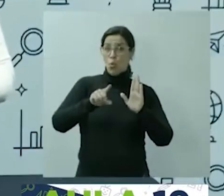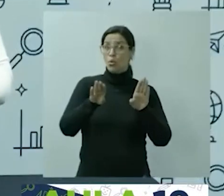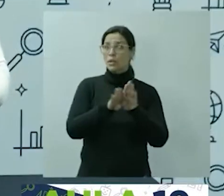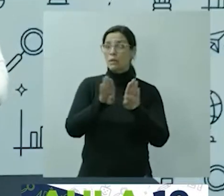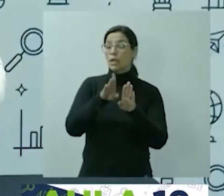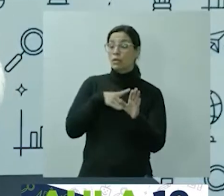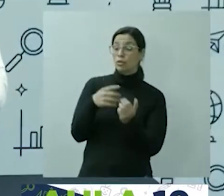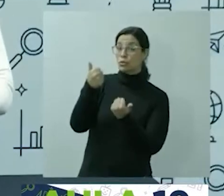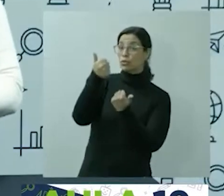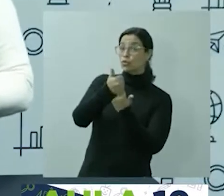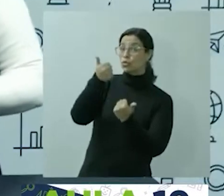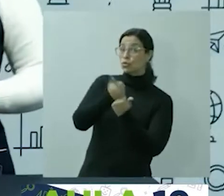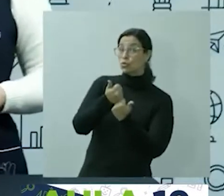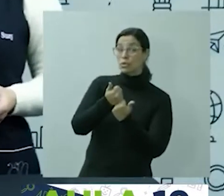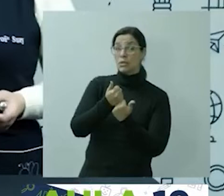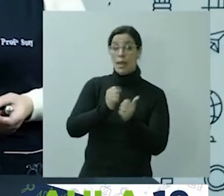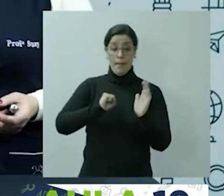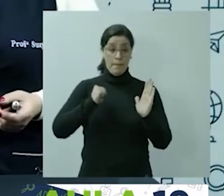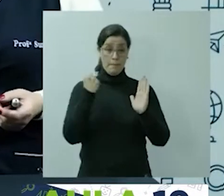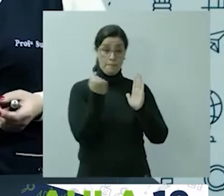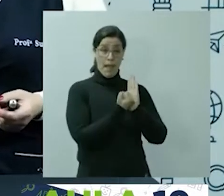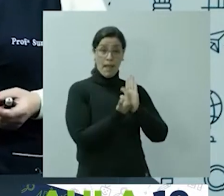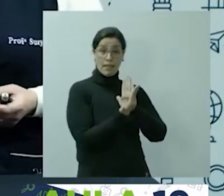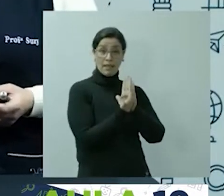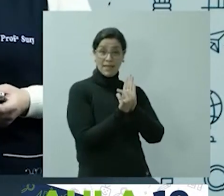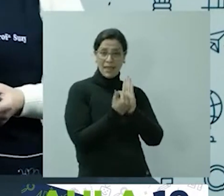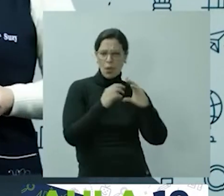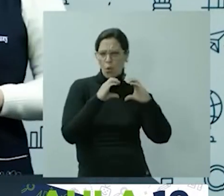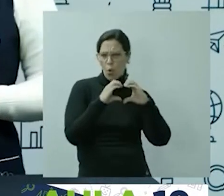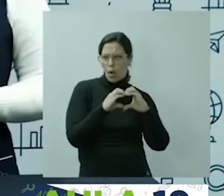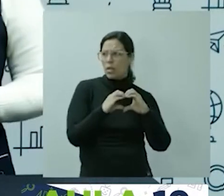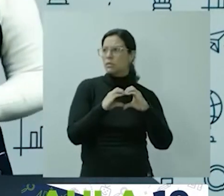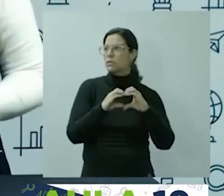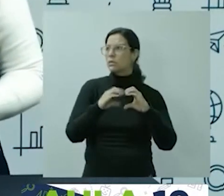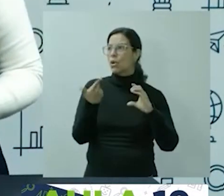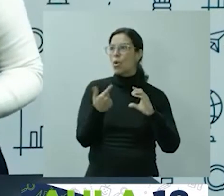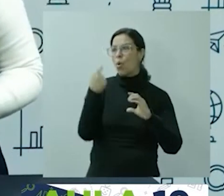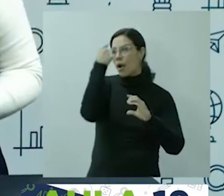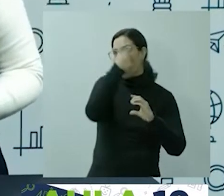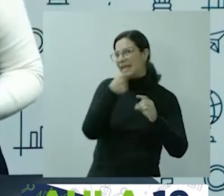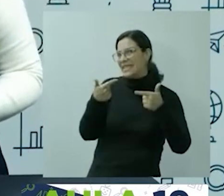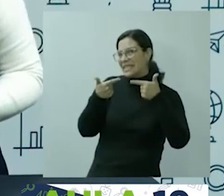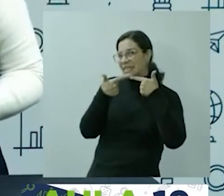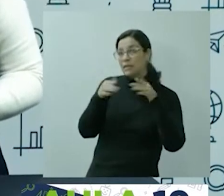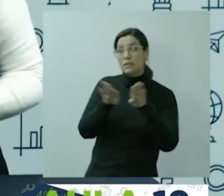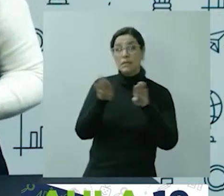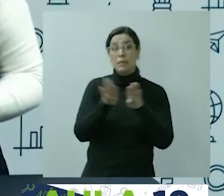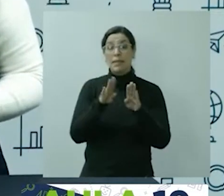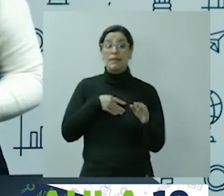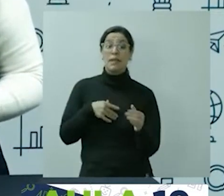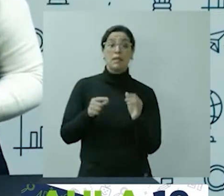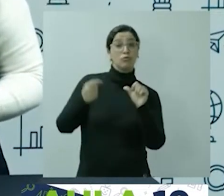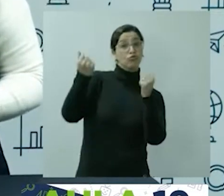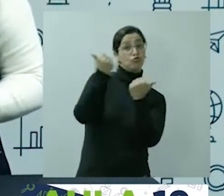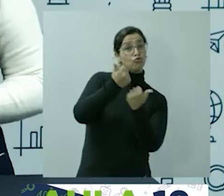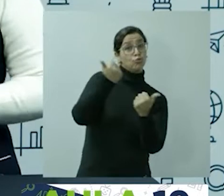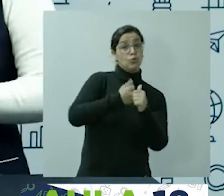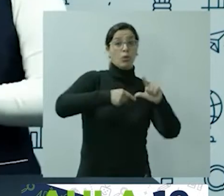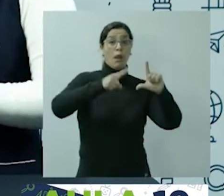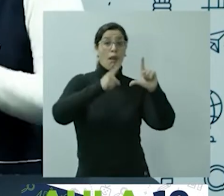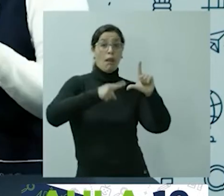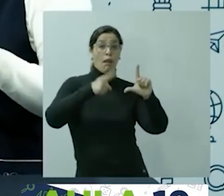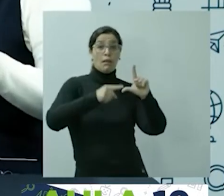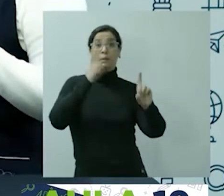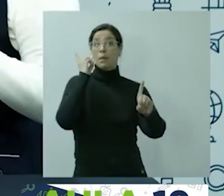que substituir esses símbolos por letras para descobrir o que está escrito.